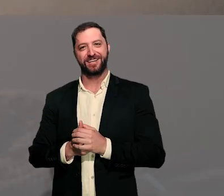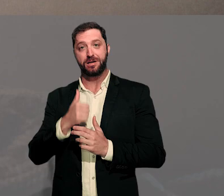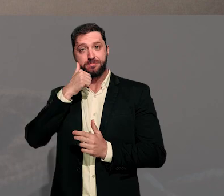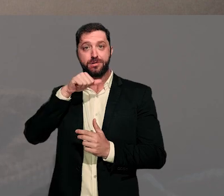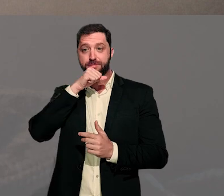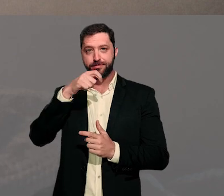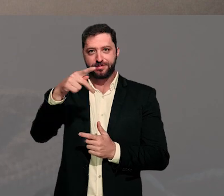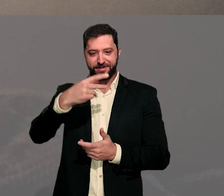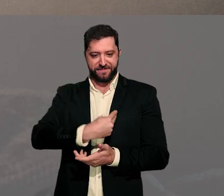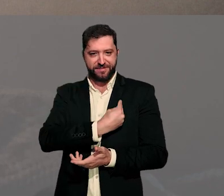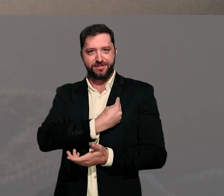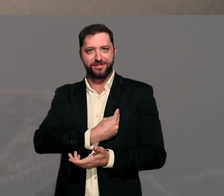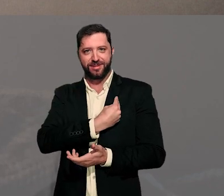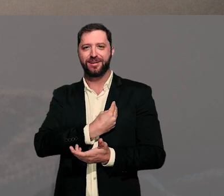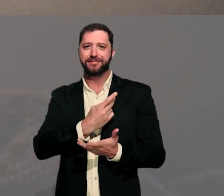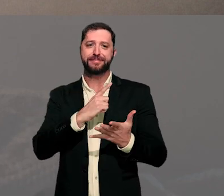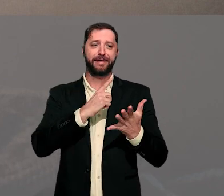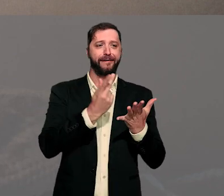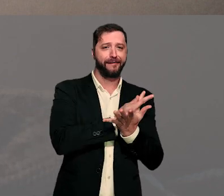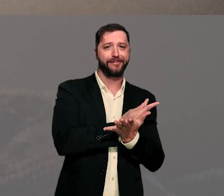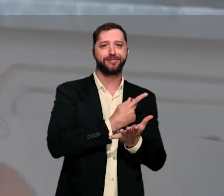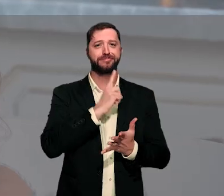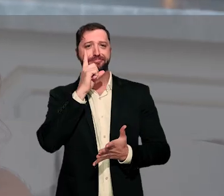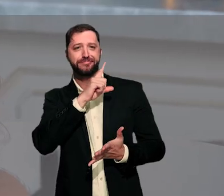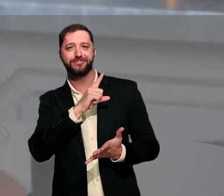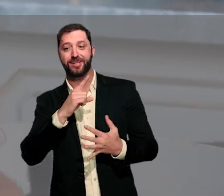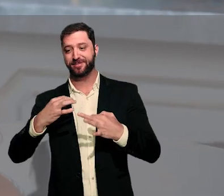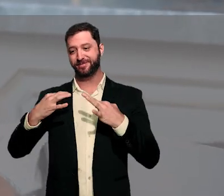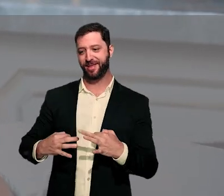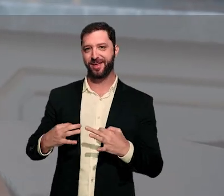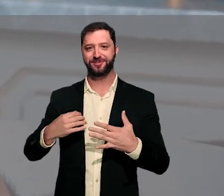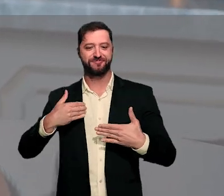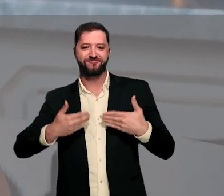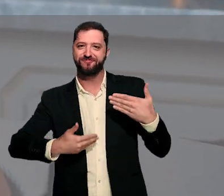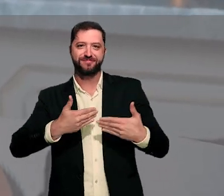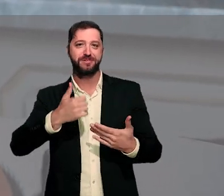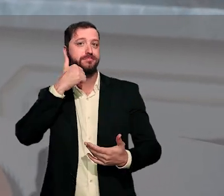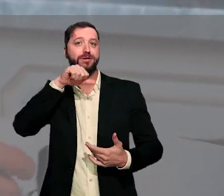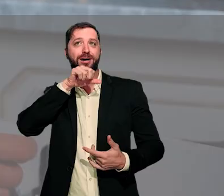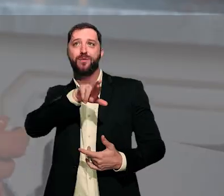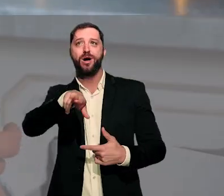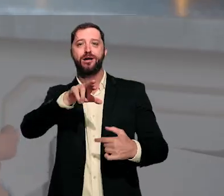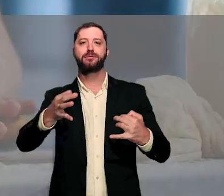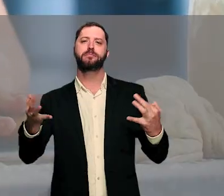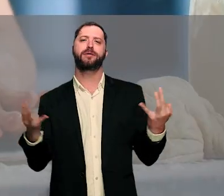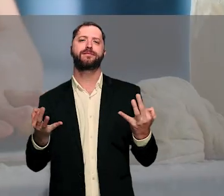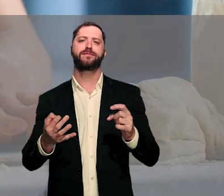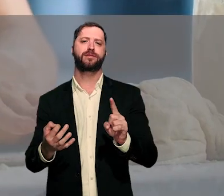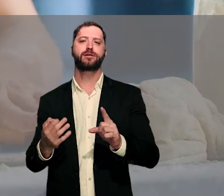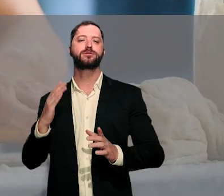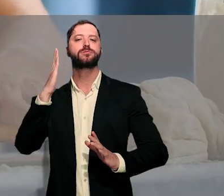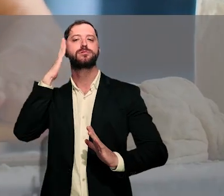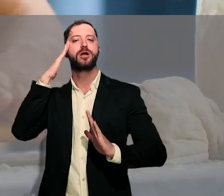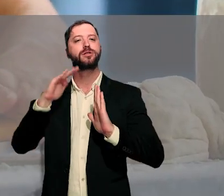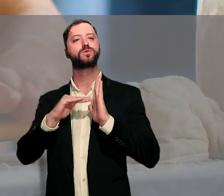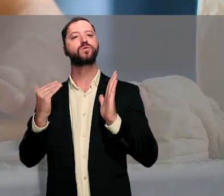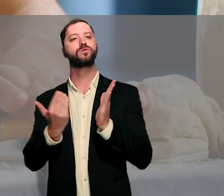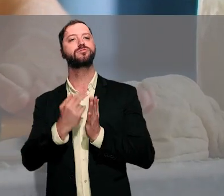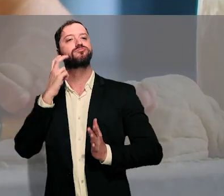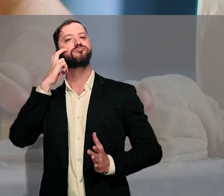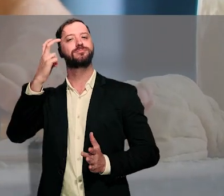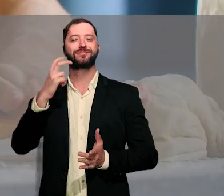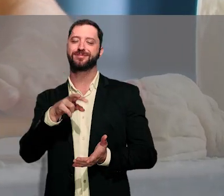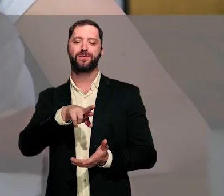é feita de erros e acertos. Ser mãe não é ser perfeita. Não é saber tudo de